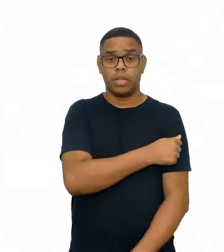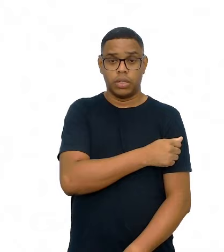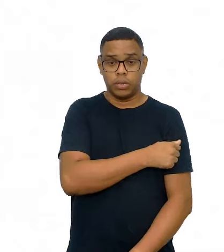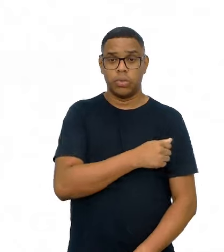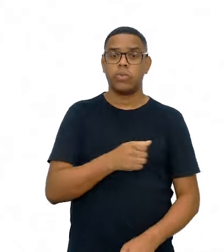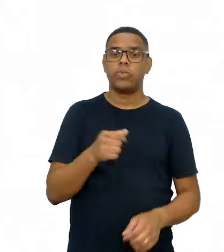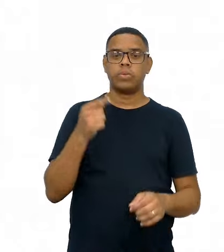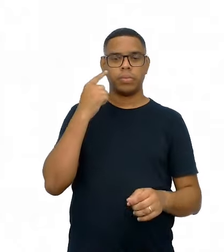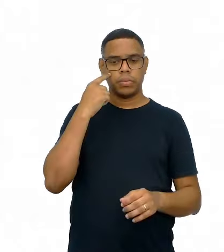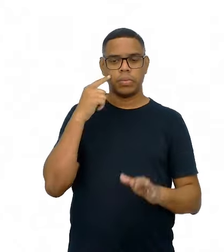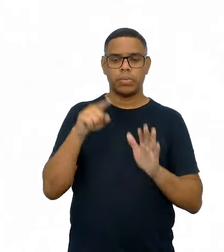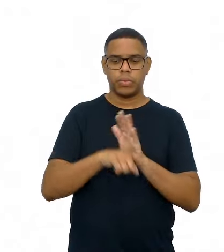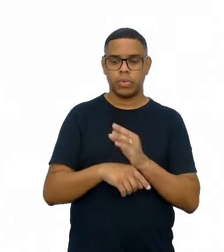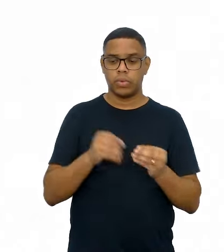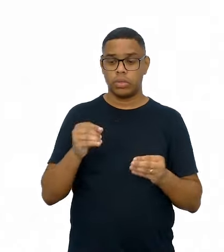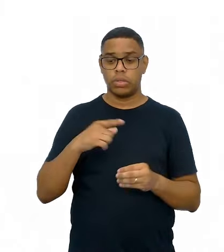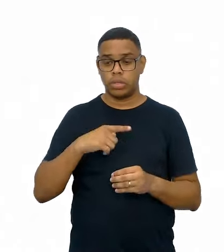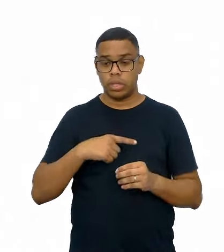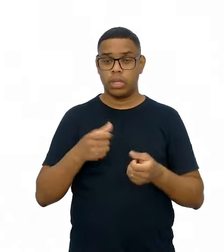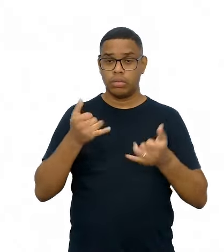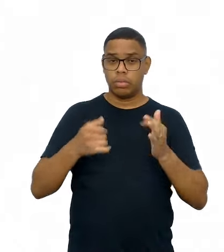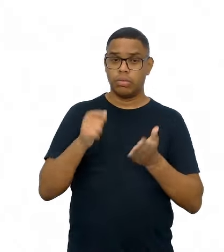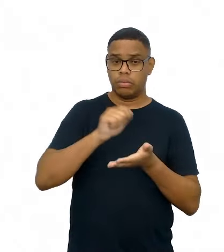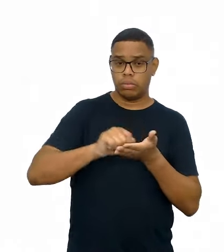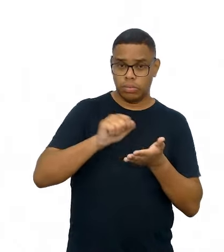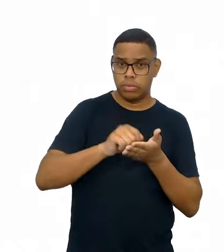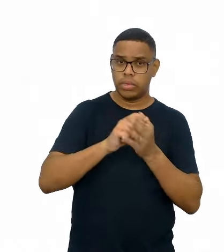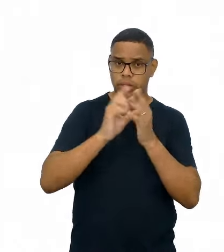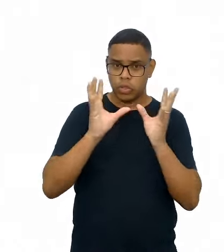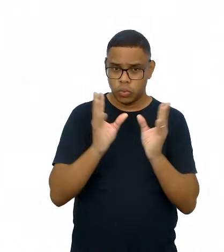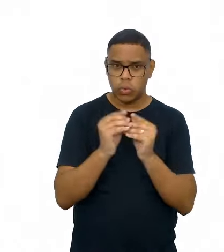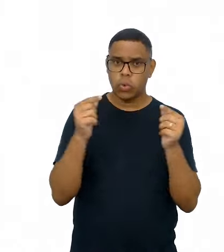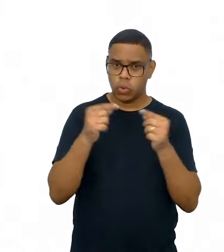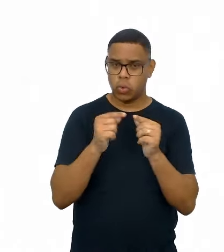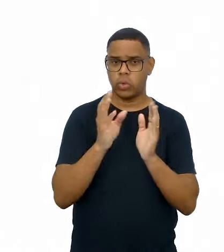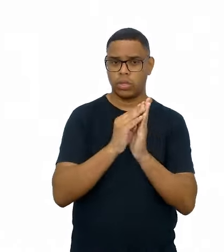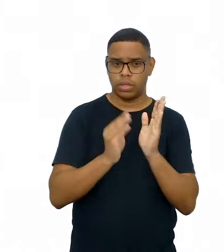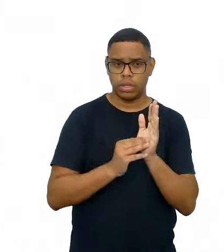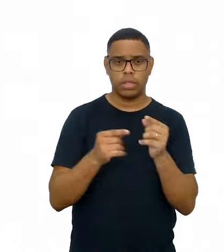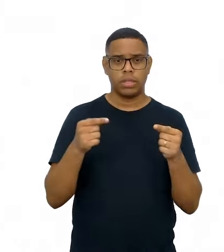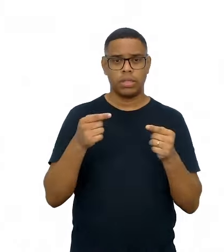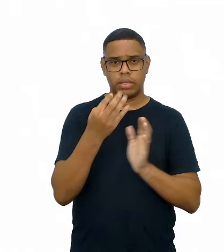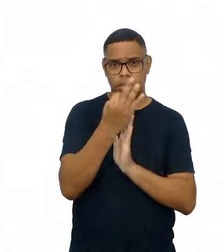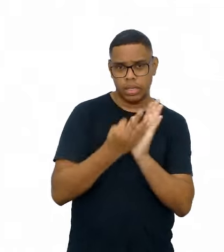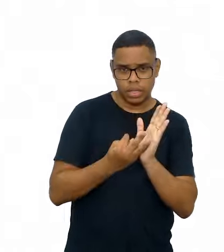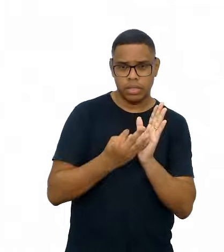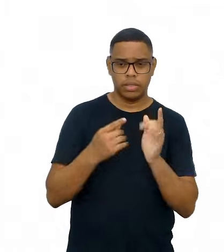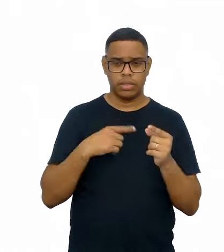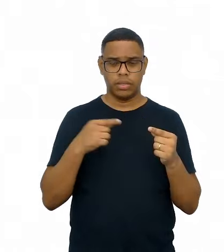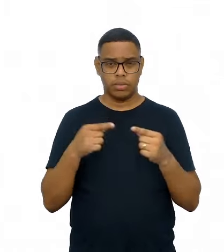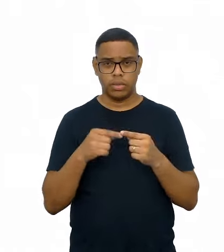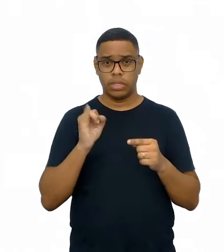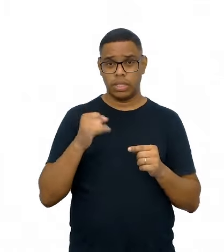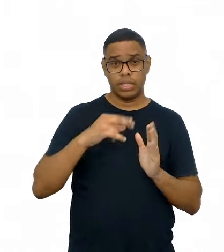parágrafo e se quem não leu o texto original entenderá o que foi escrito.